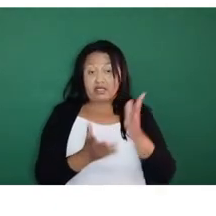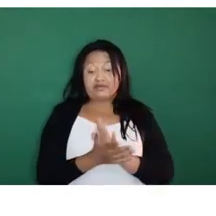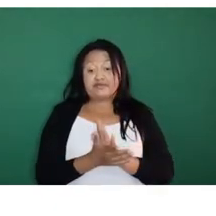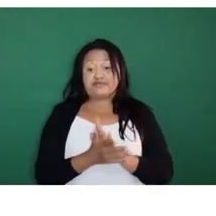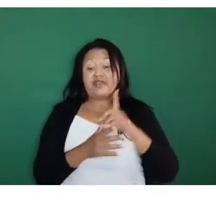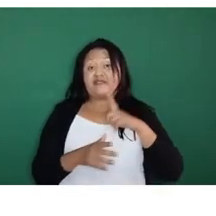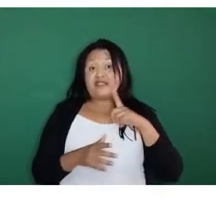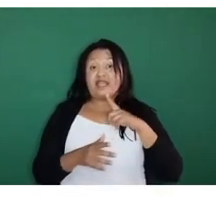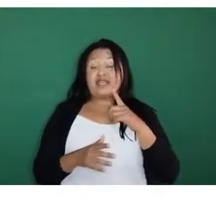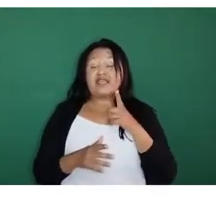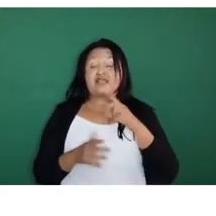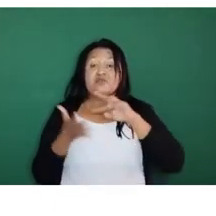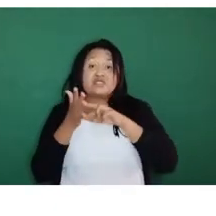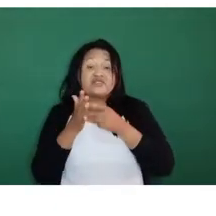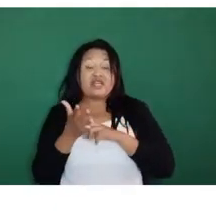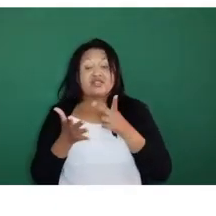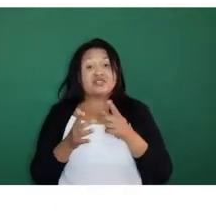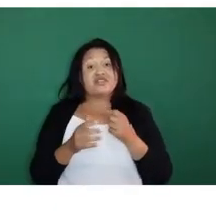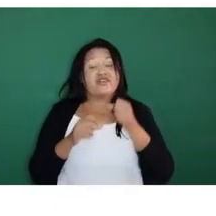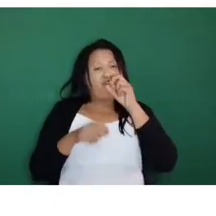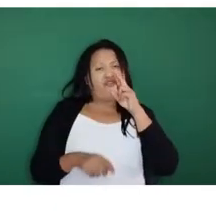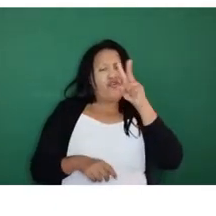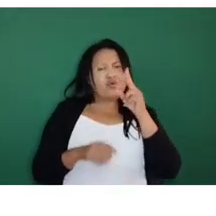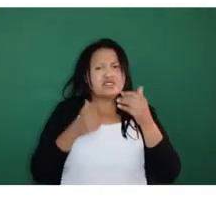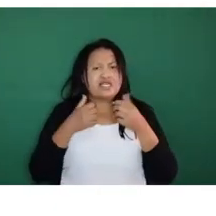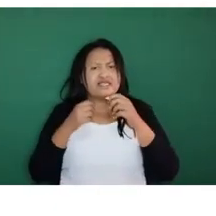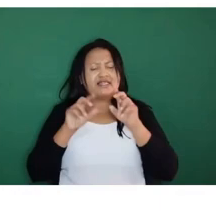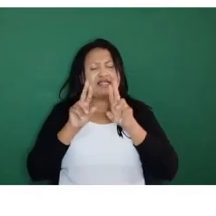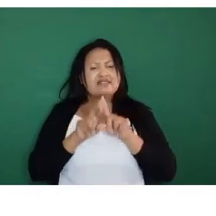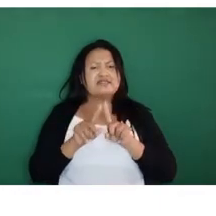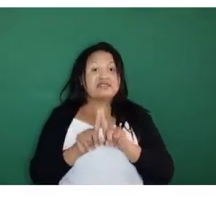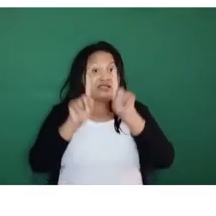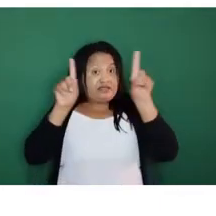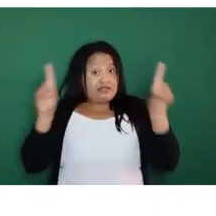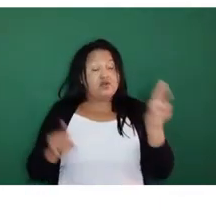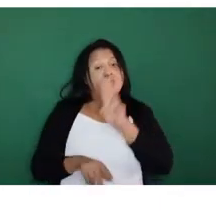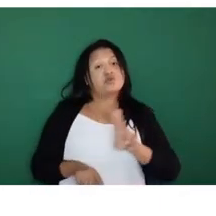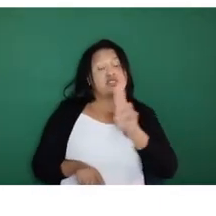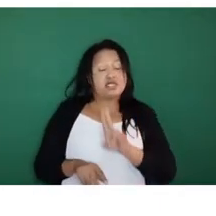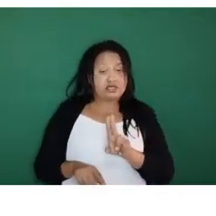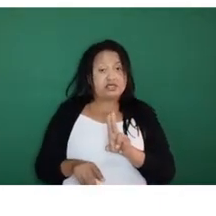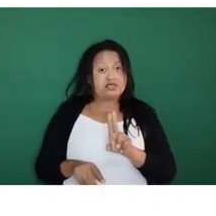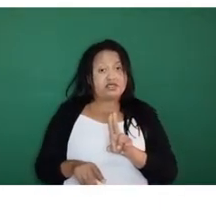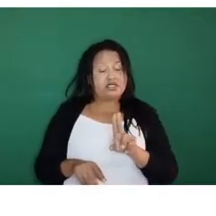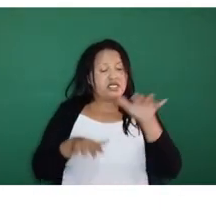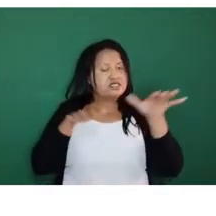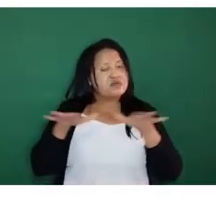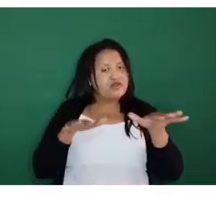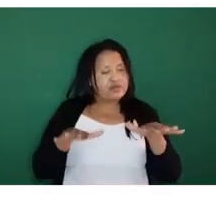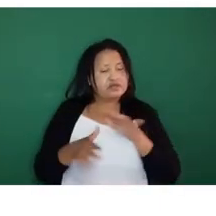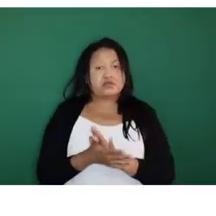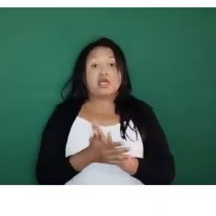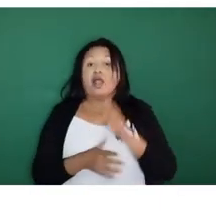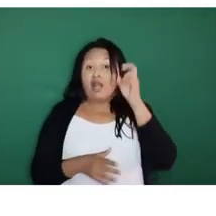tem a ver com a força vezes a distância que foi utilizada né nesse nesse movimento